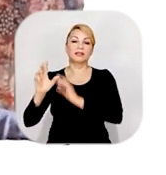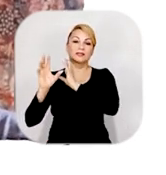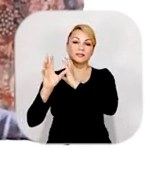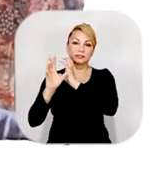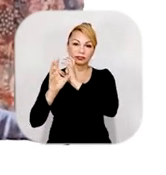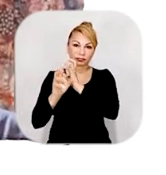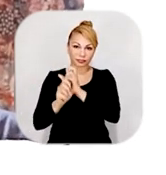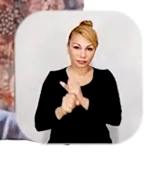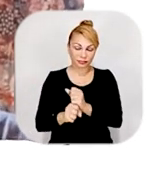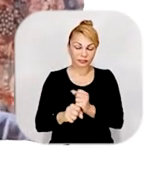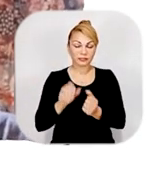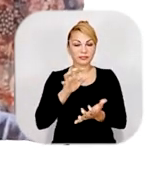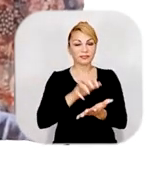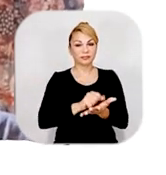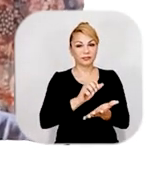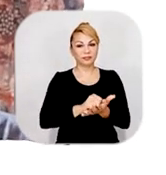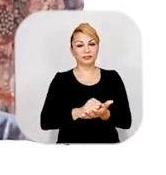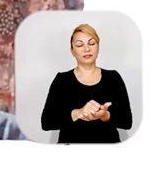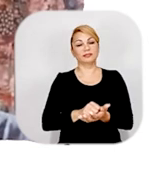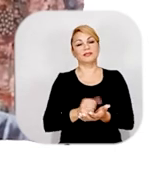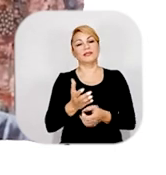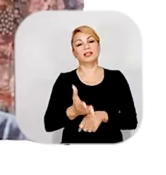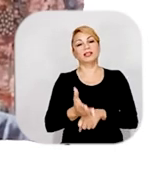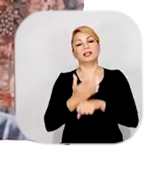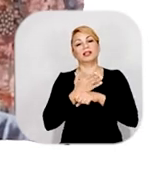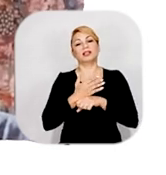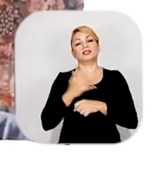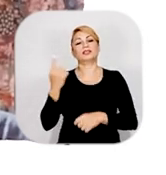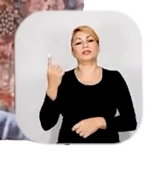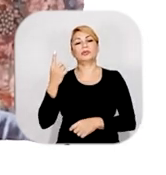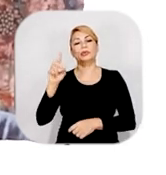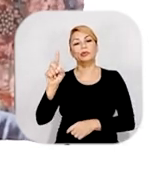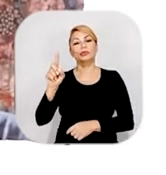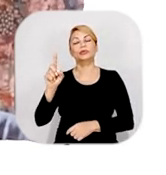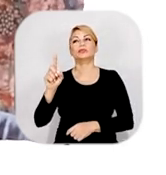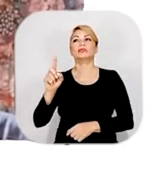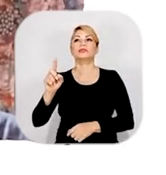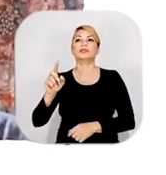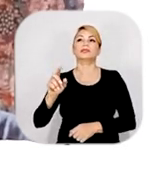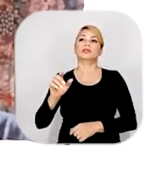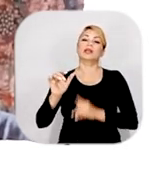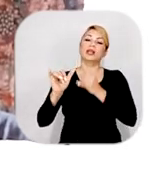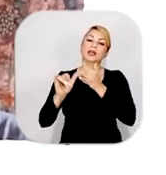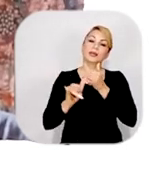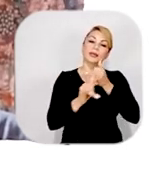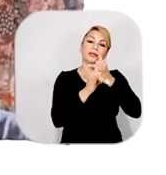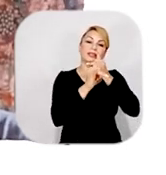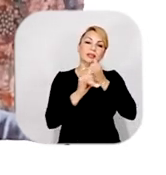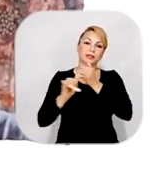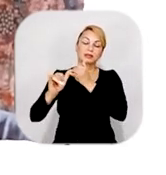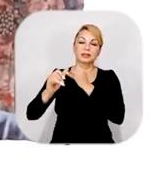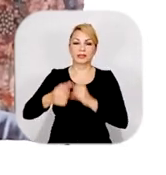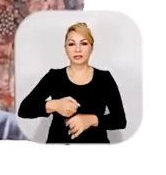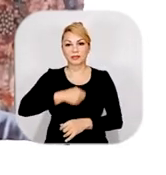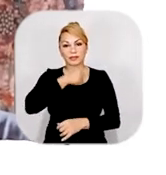dos últimos tocadores e anciões ir embora, né?